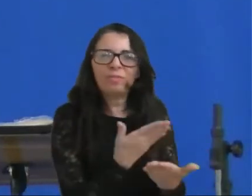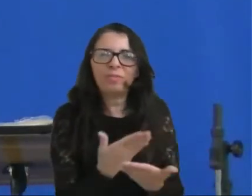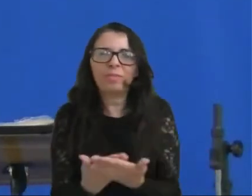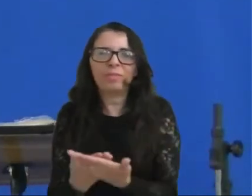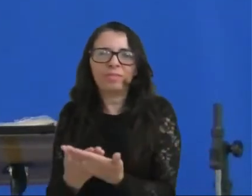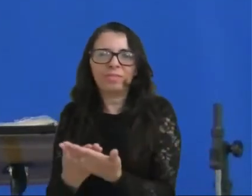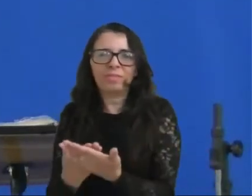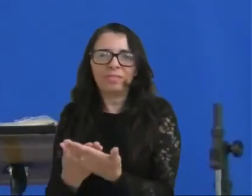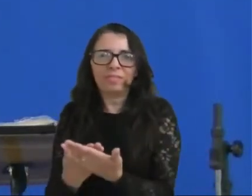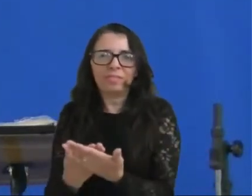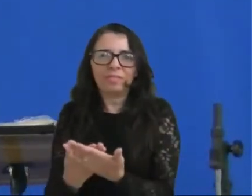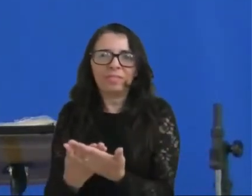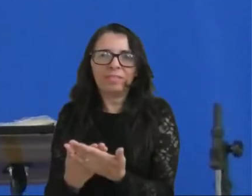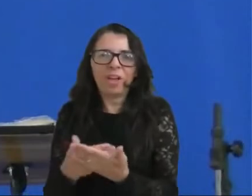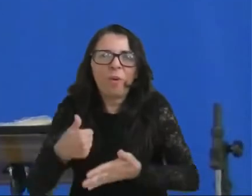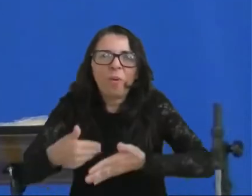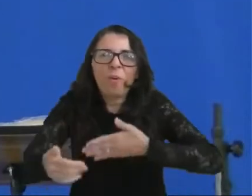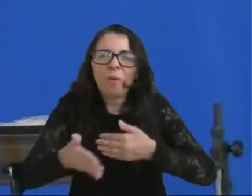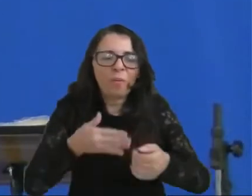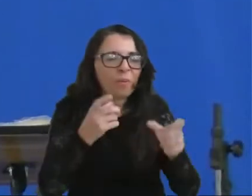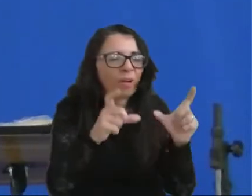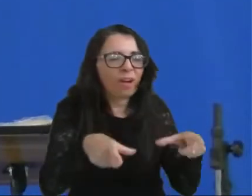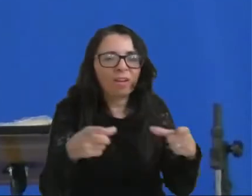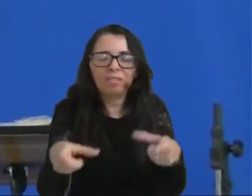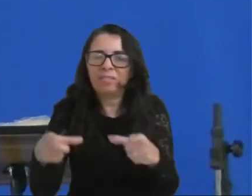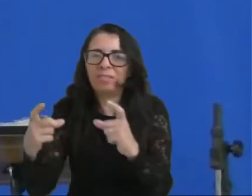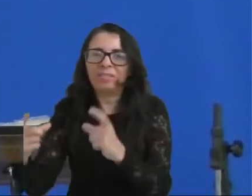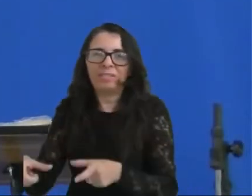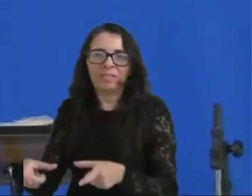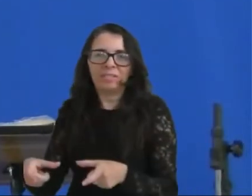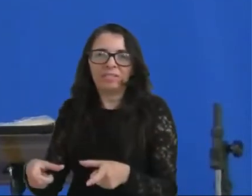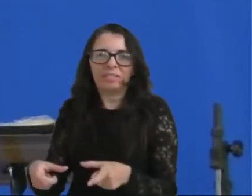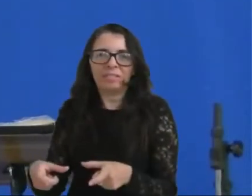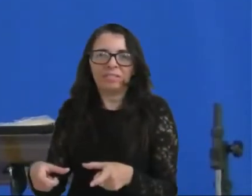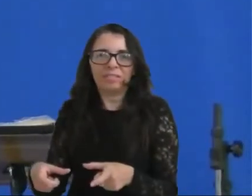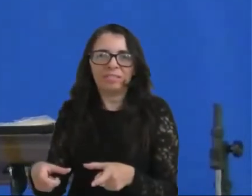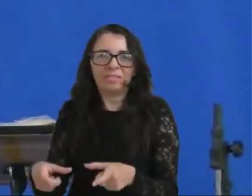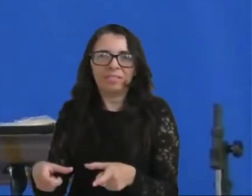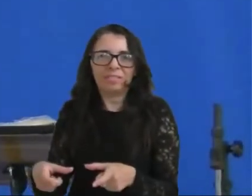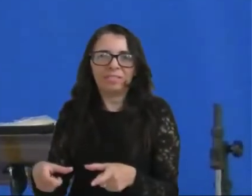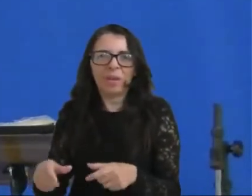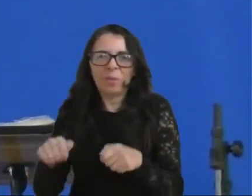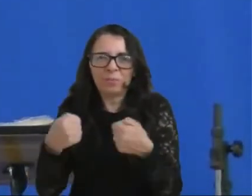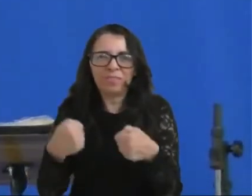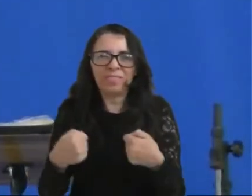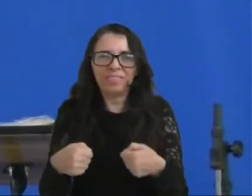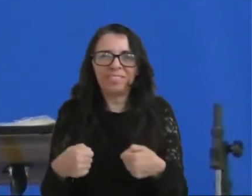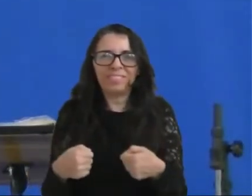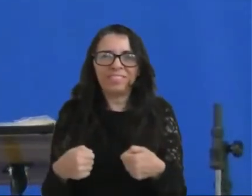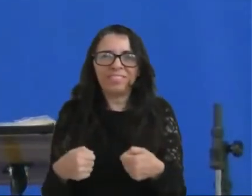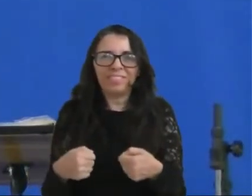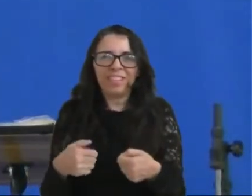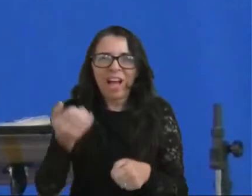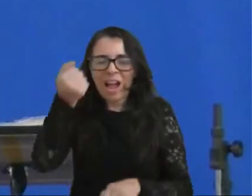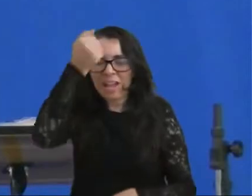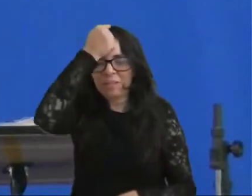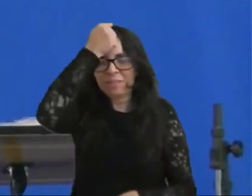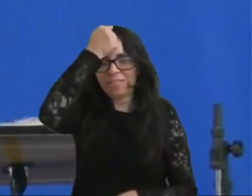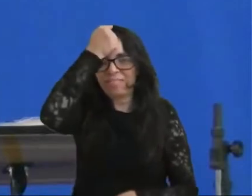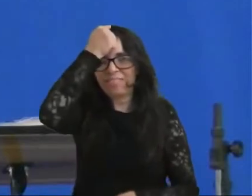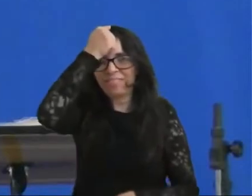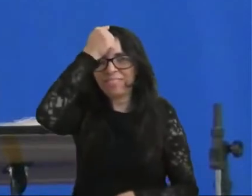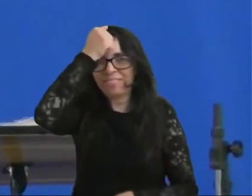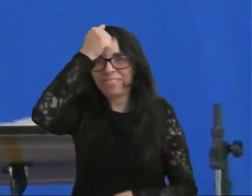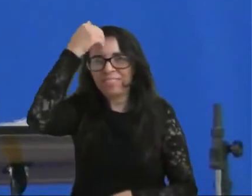E mais rápido possível, arrependa-se e volte ao primeiro amor. Amém? Vou convidar a